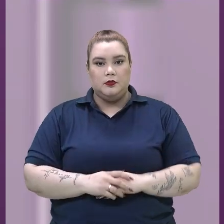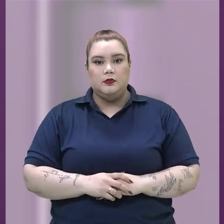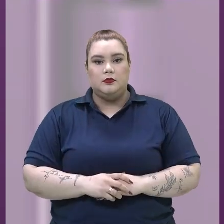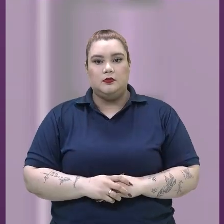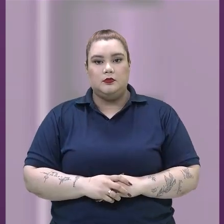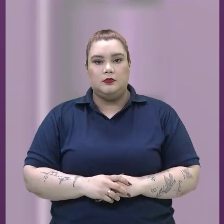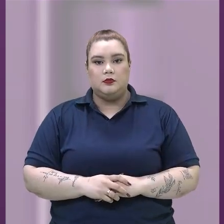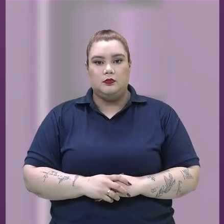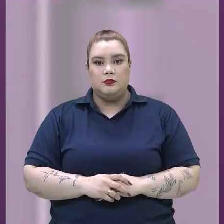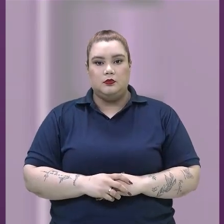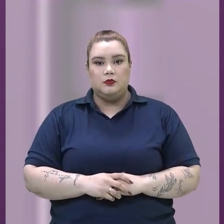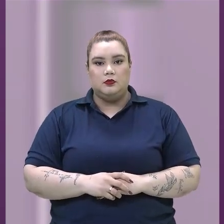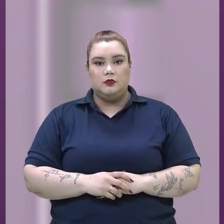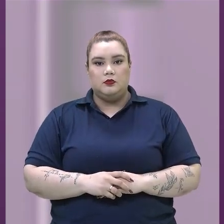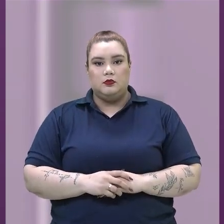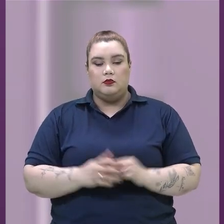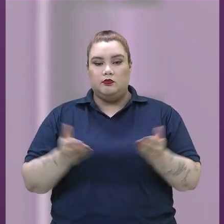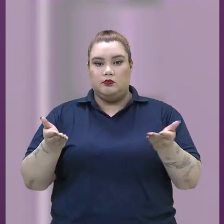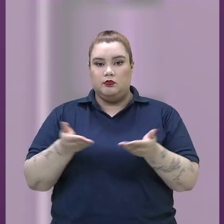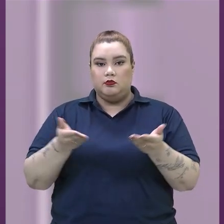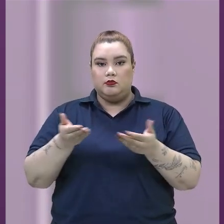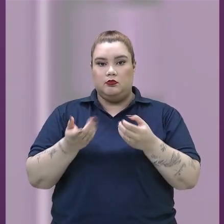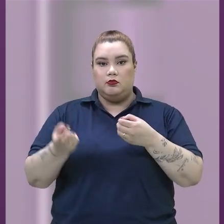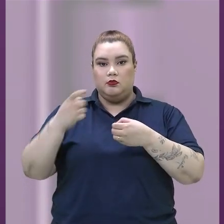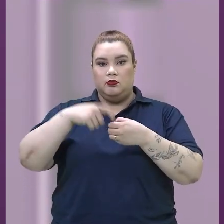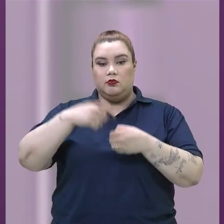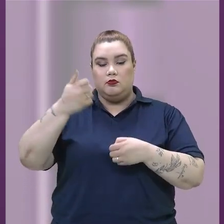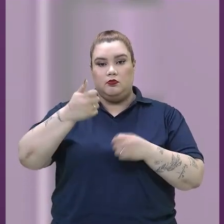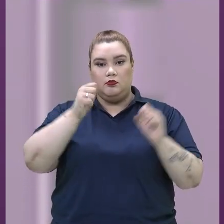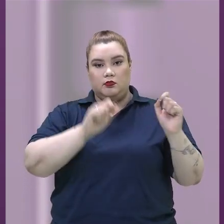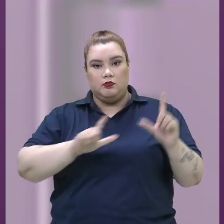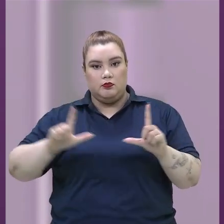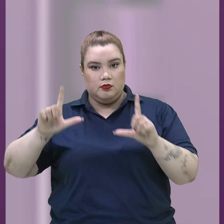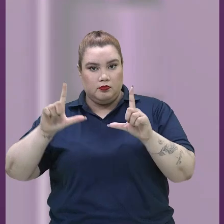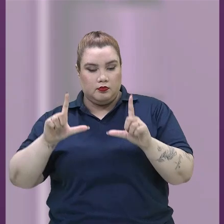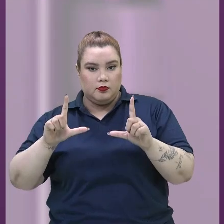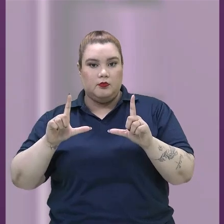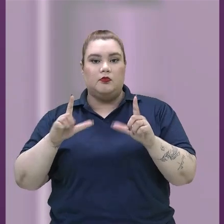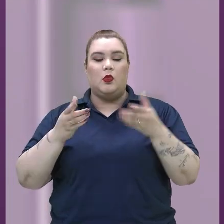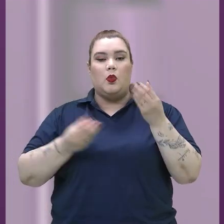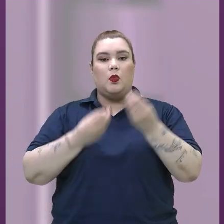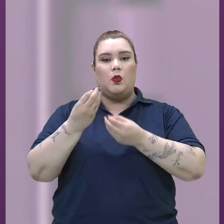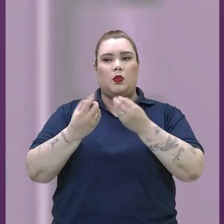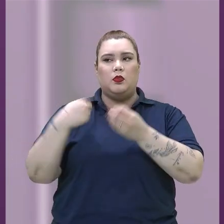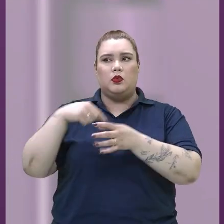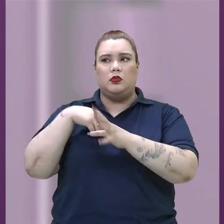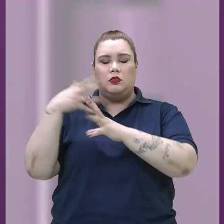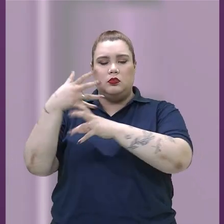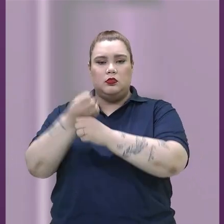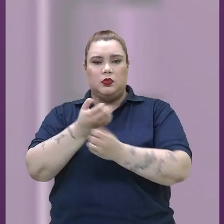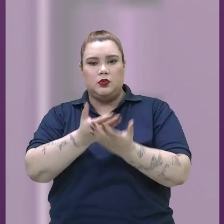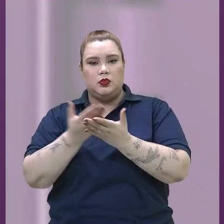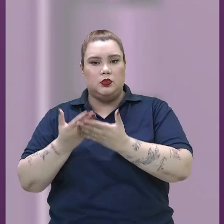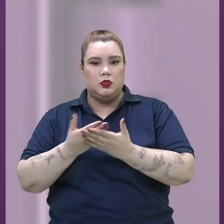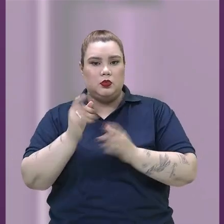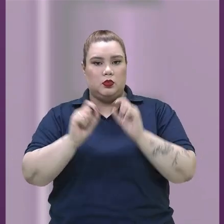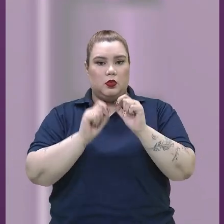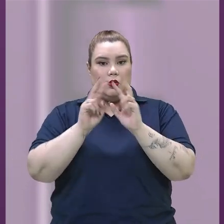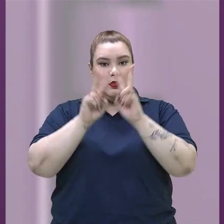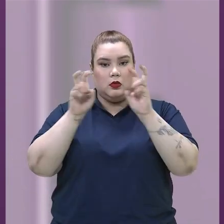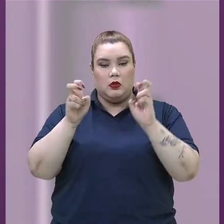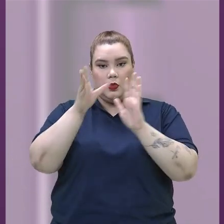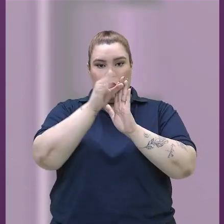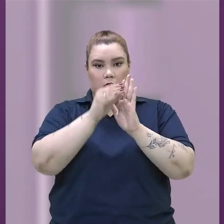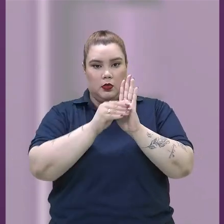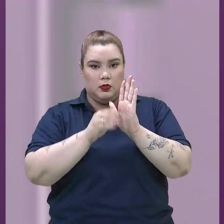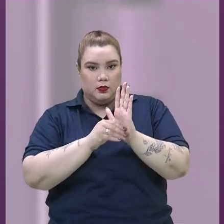Vamos voltar aí para a nossa primeira cartela para a gente relembrar aí o que foi visto, né? Alguns dos temas abordados